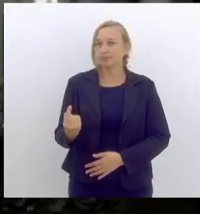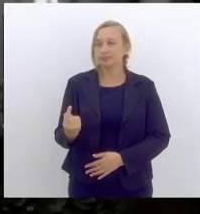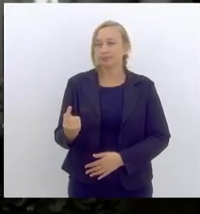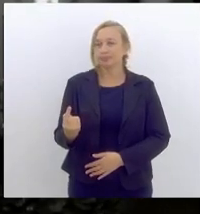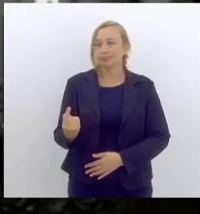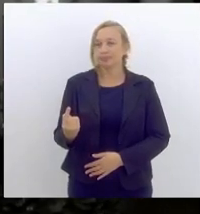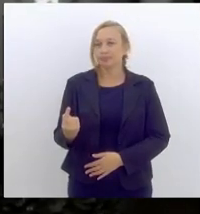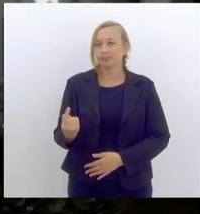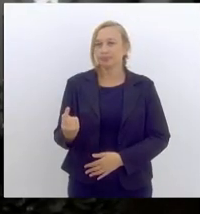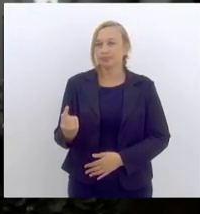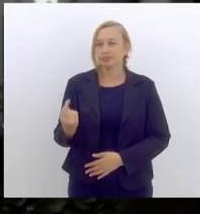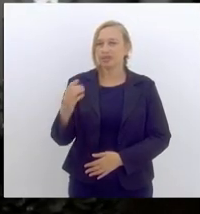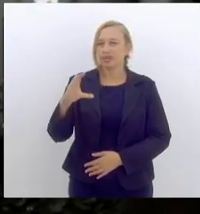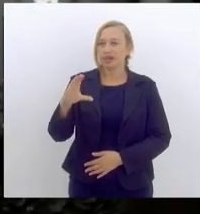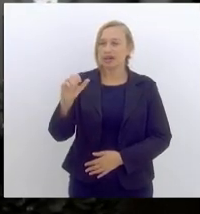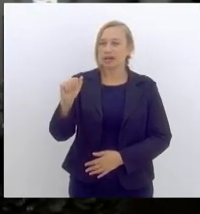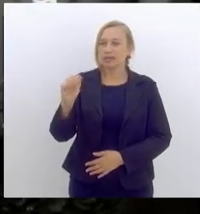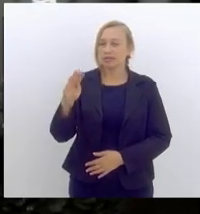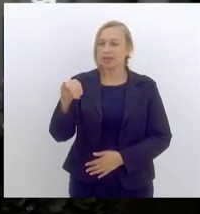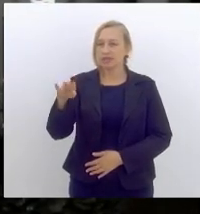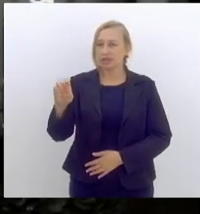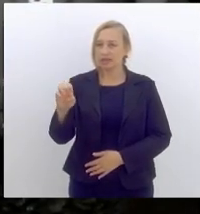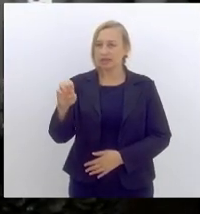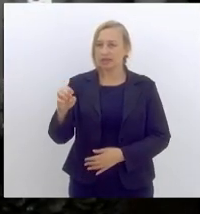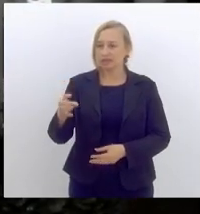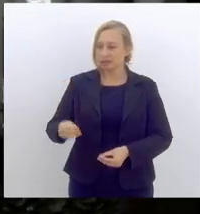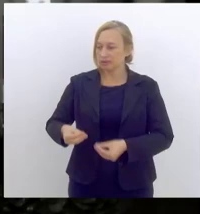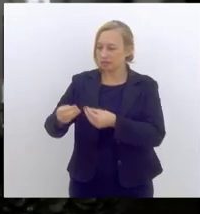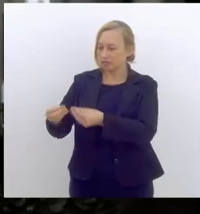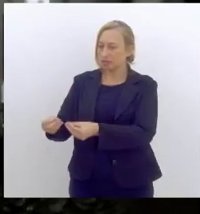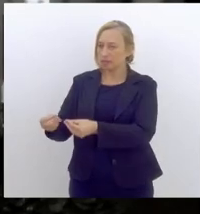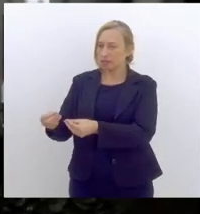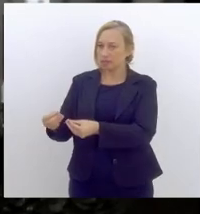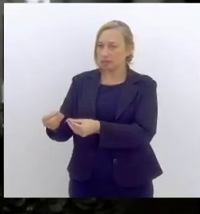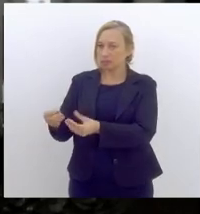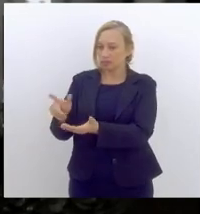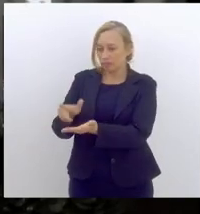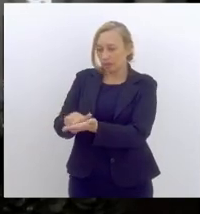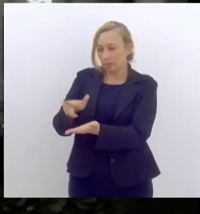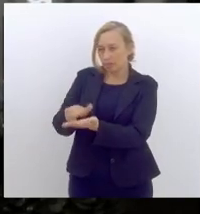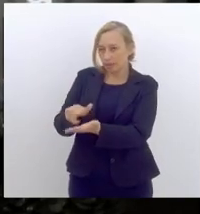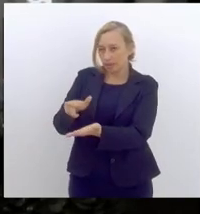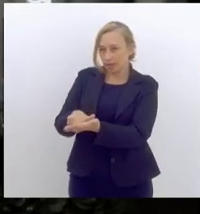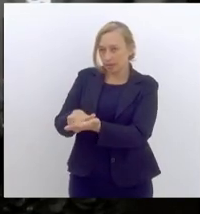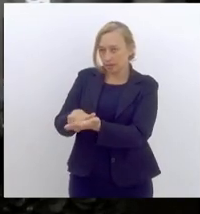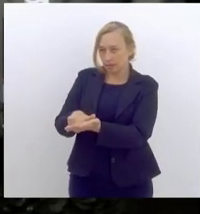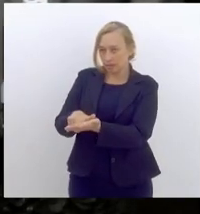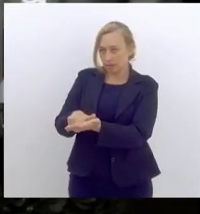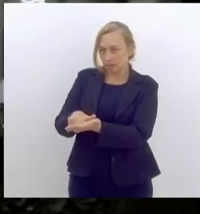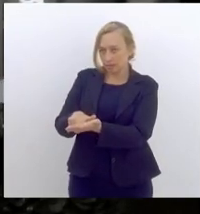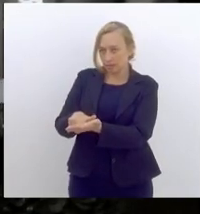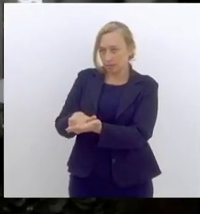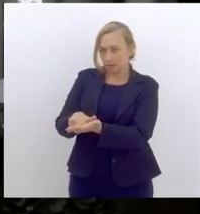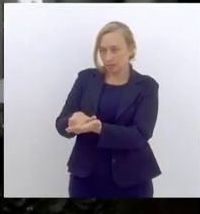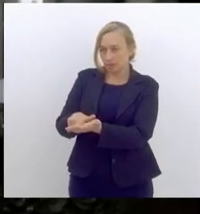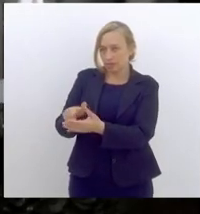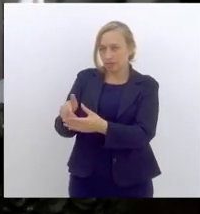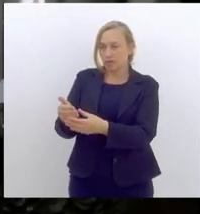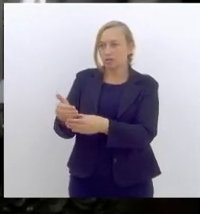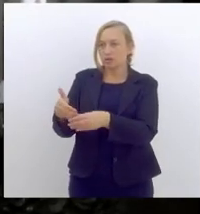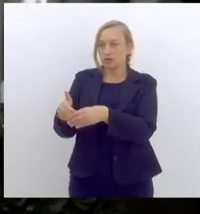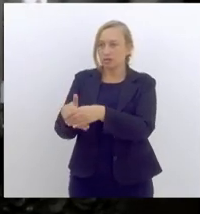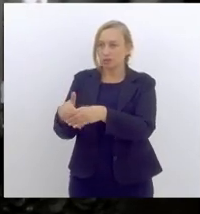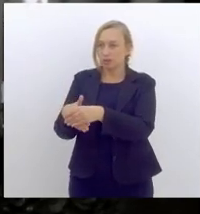aqui à cabine, vai receber uma cédula e um envelope, vai